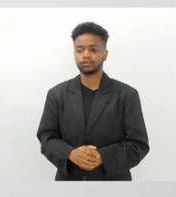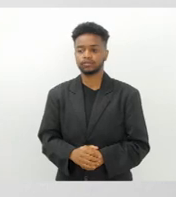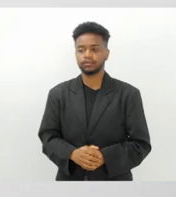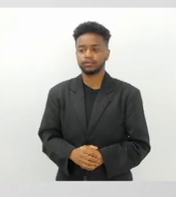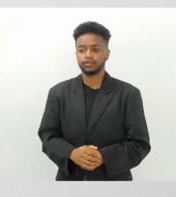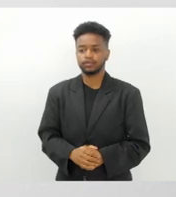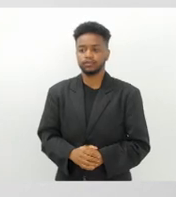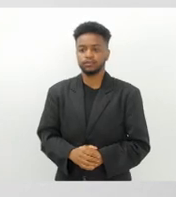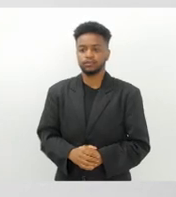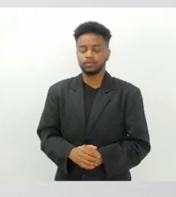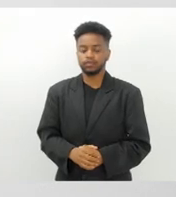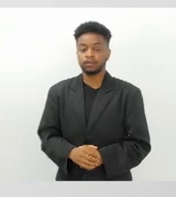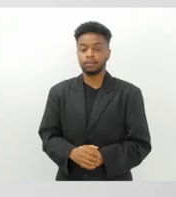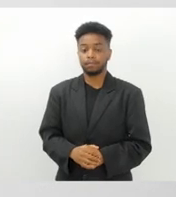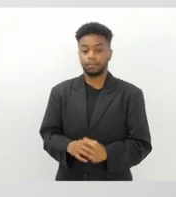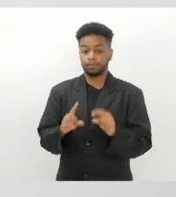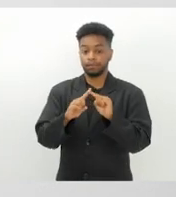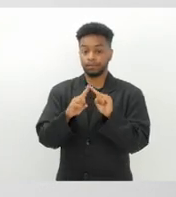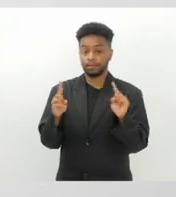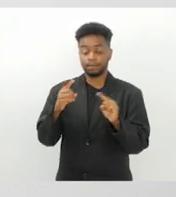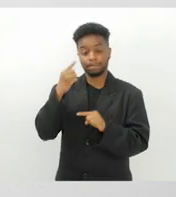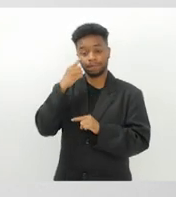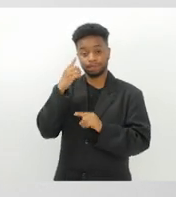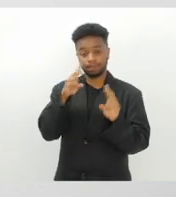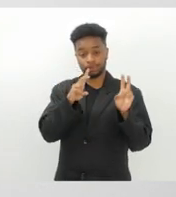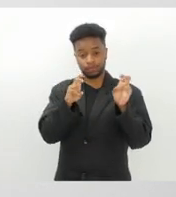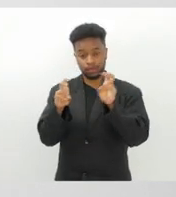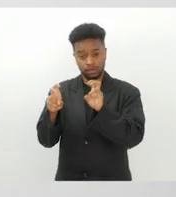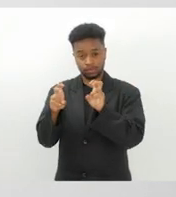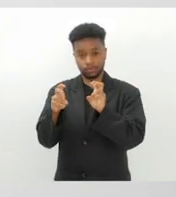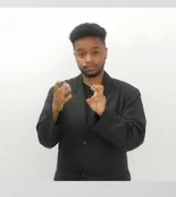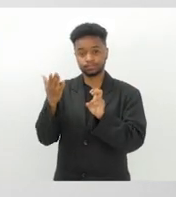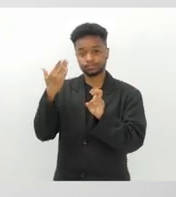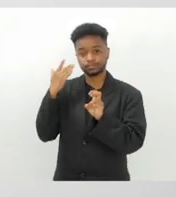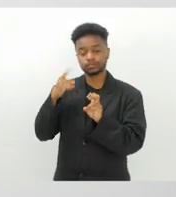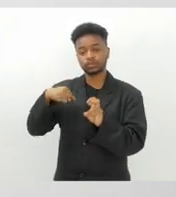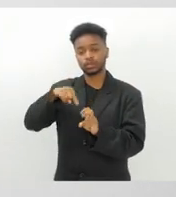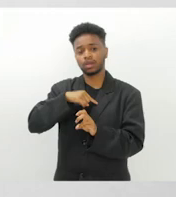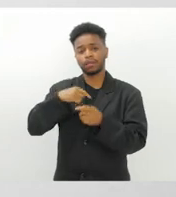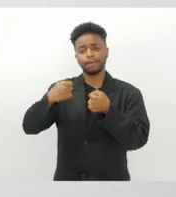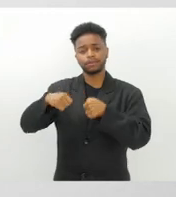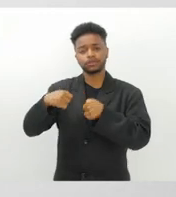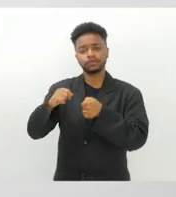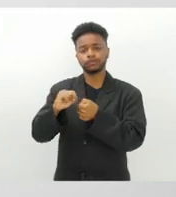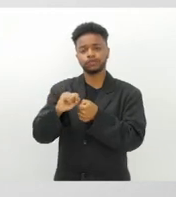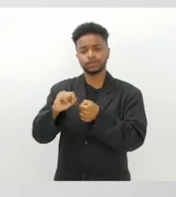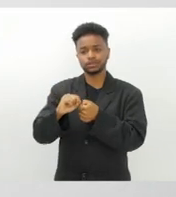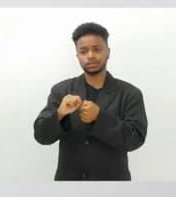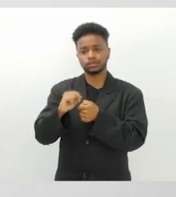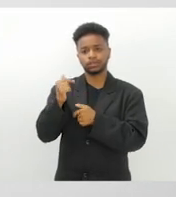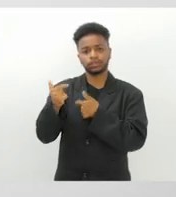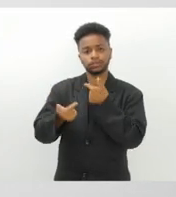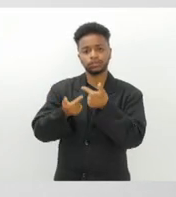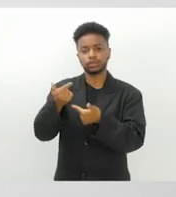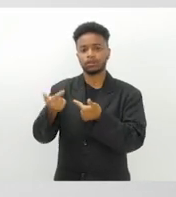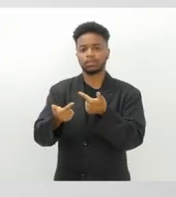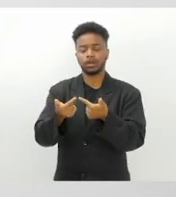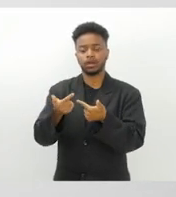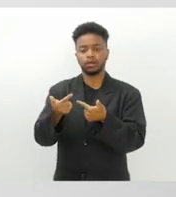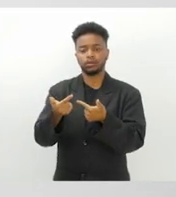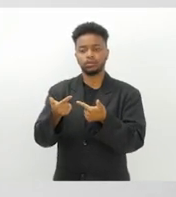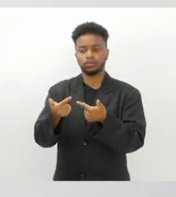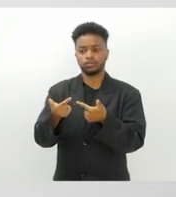Nós, nesse sentido, pensamos que a gente tinha que fazer um trabalho